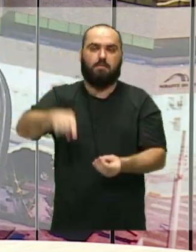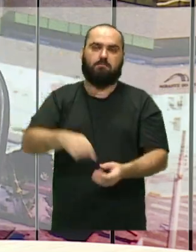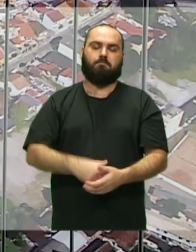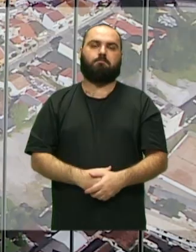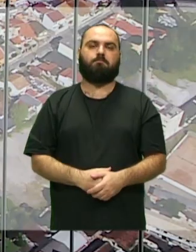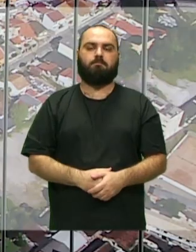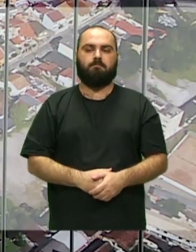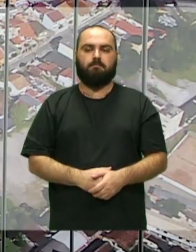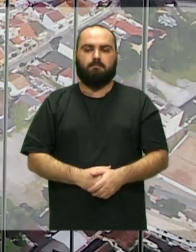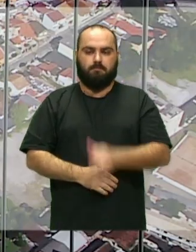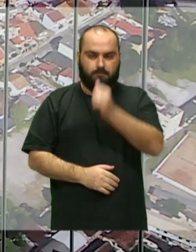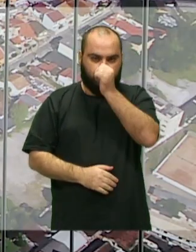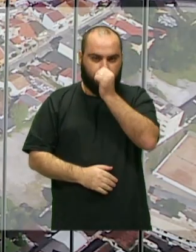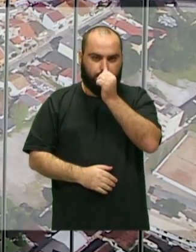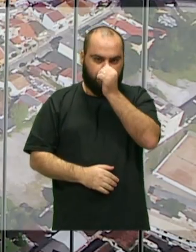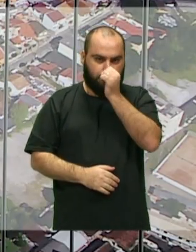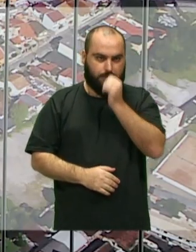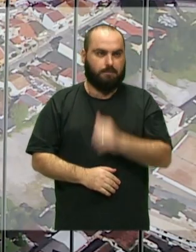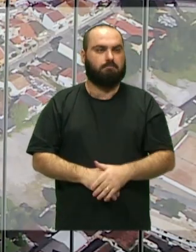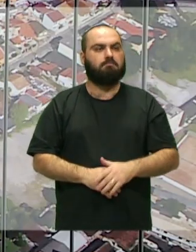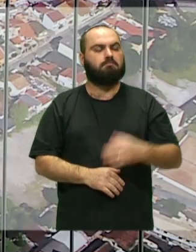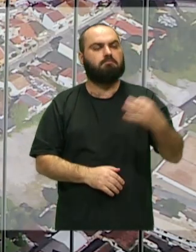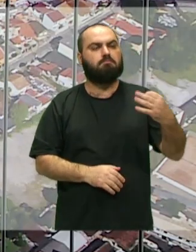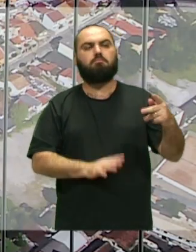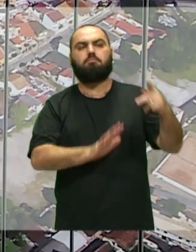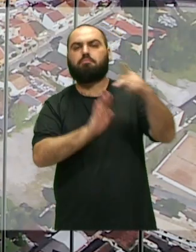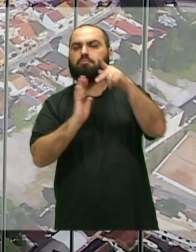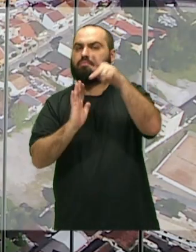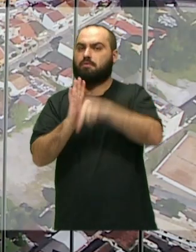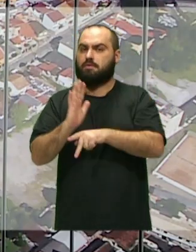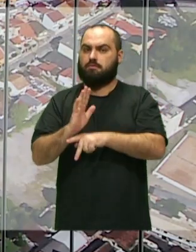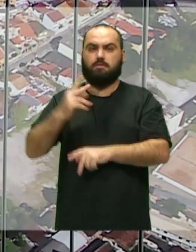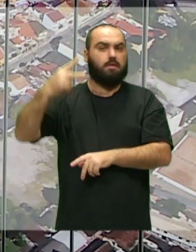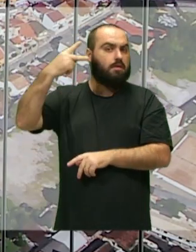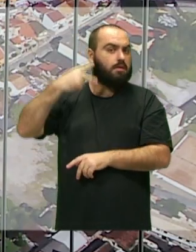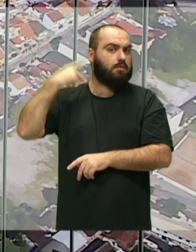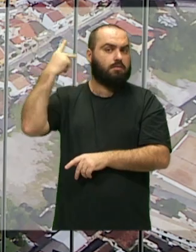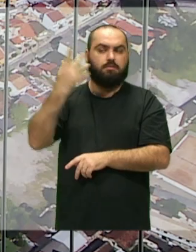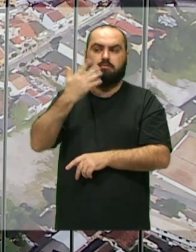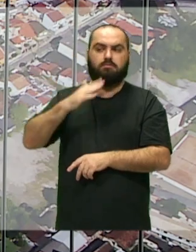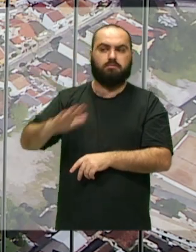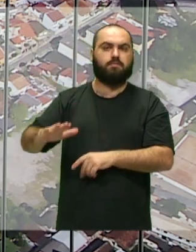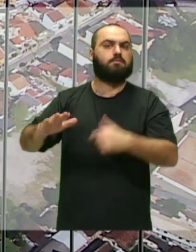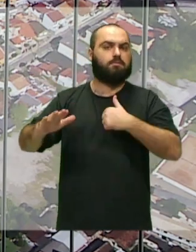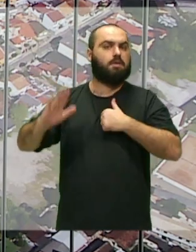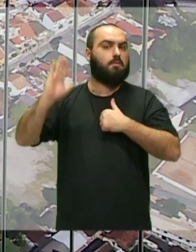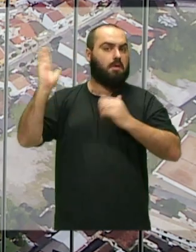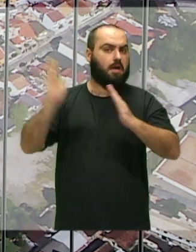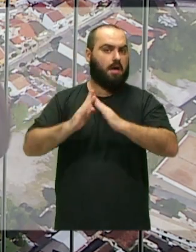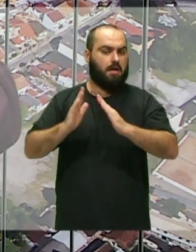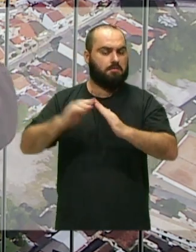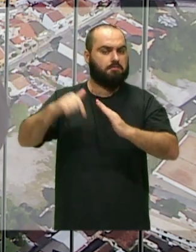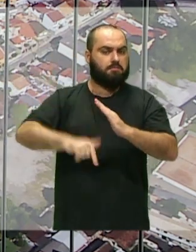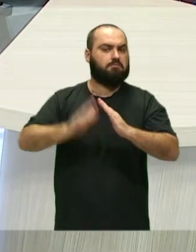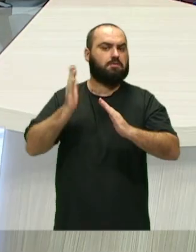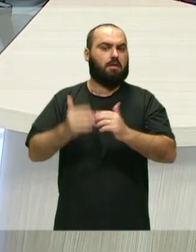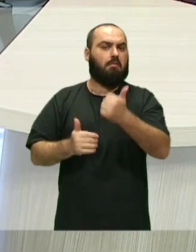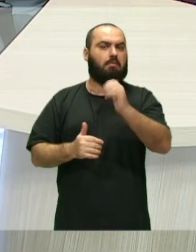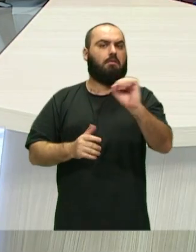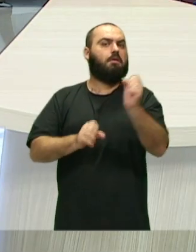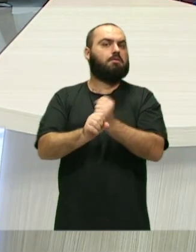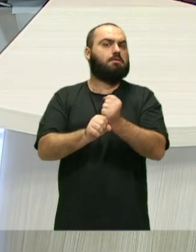Vereador vão falar então do projeto Câmara Mirim eu tô aqui na no Poder Legislativo há 10 anos desde que eu entrei se fala em